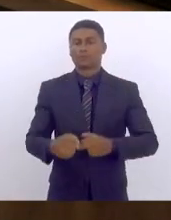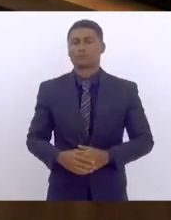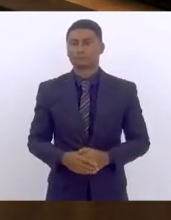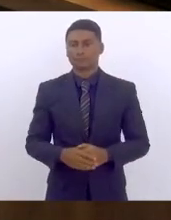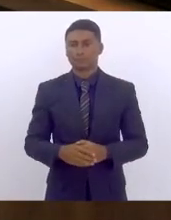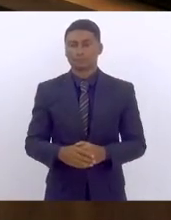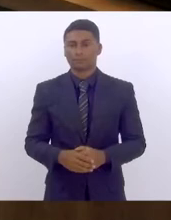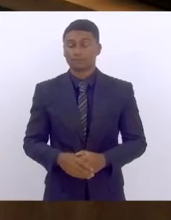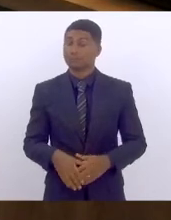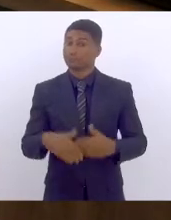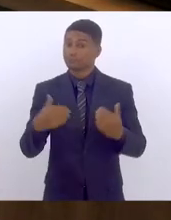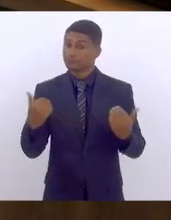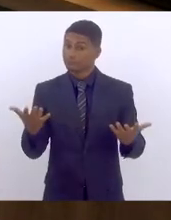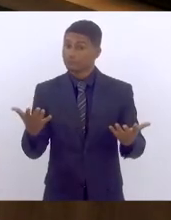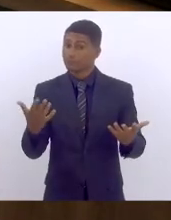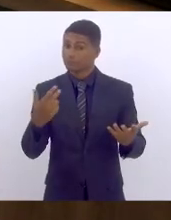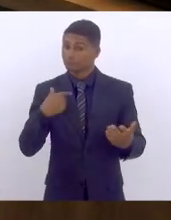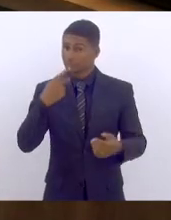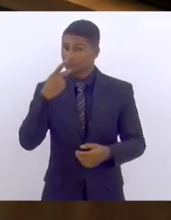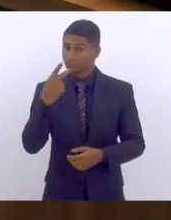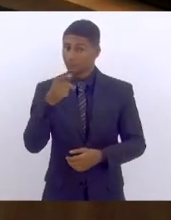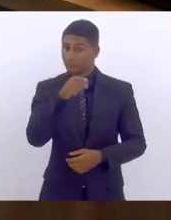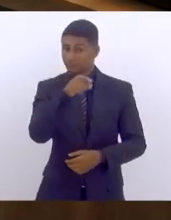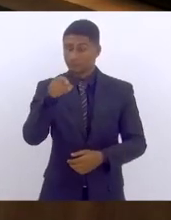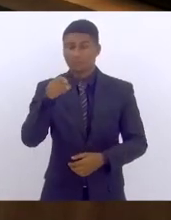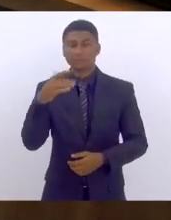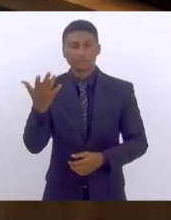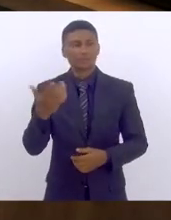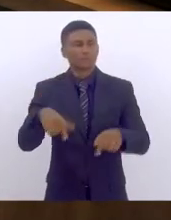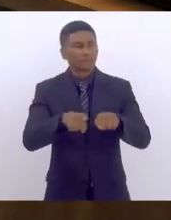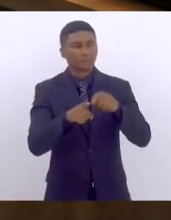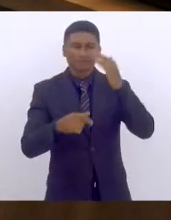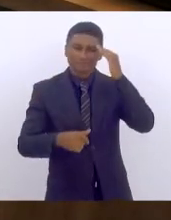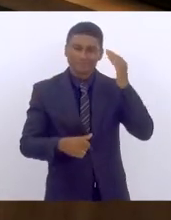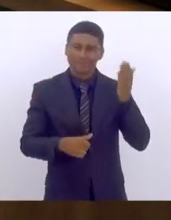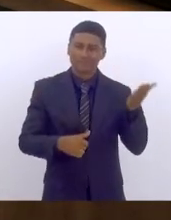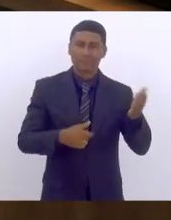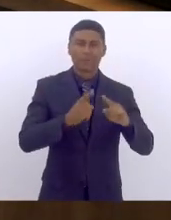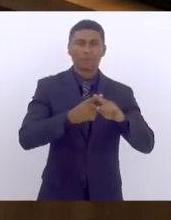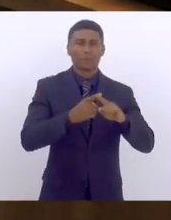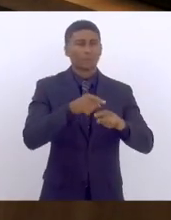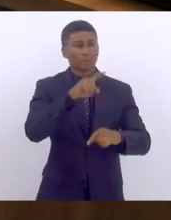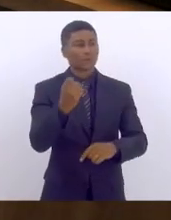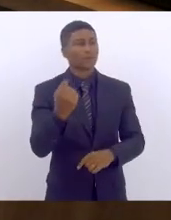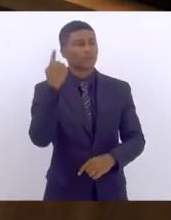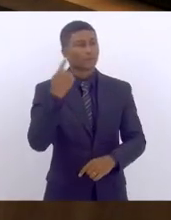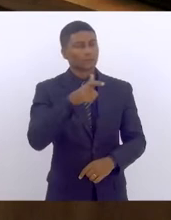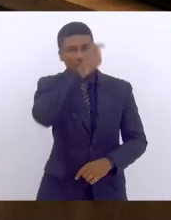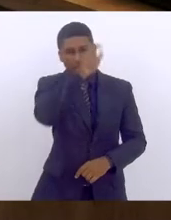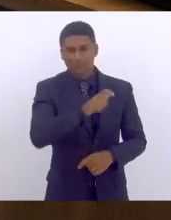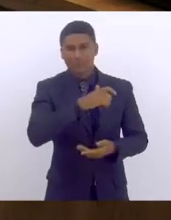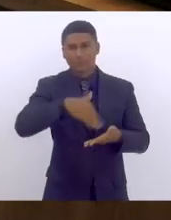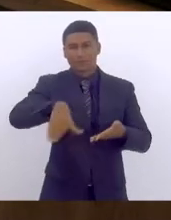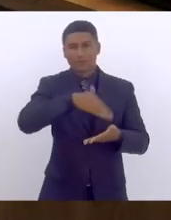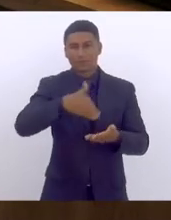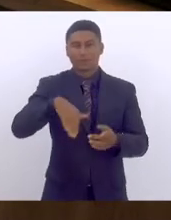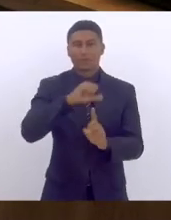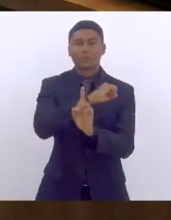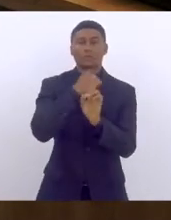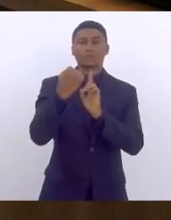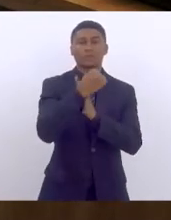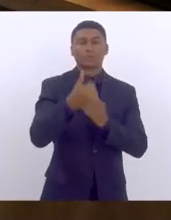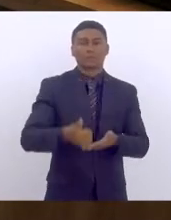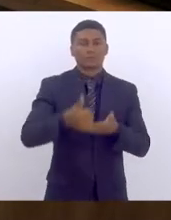deixar aqui essa menção, agradecer também a Vossa Excelência, que foi secretária, né, de Assistência Social e